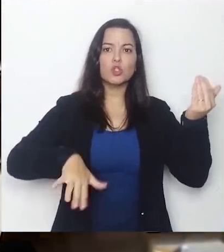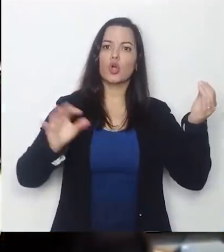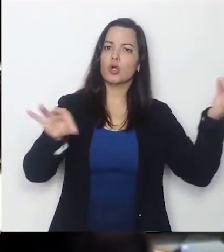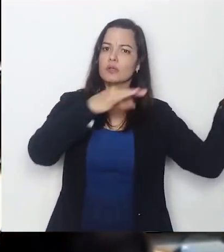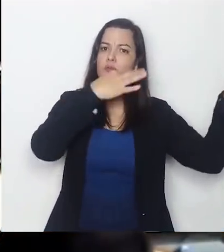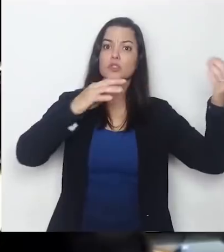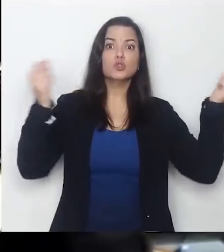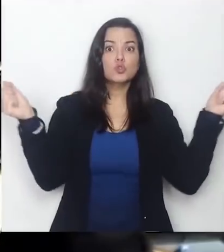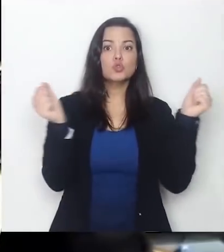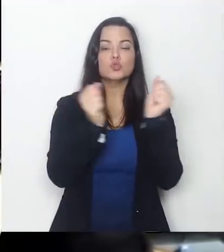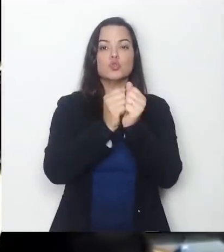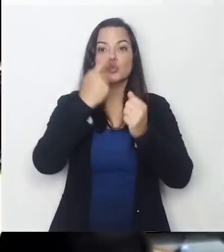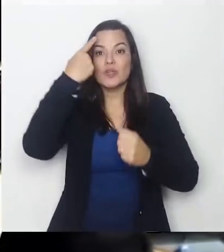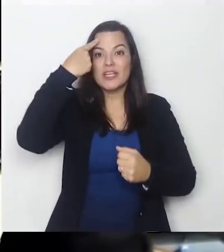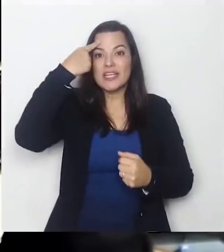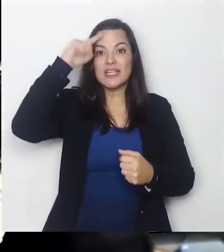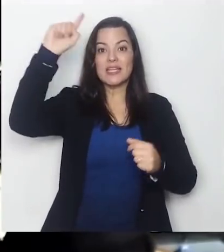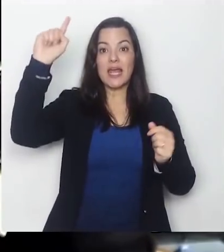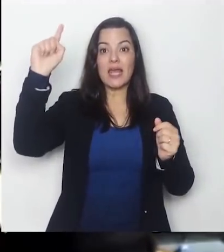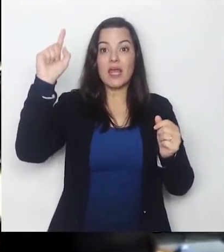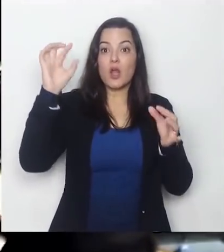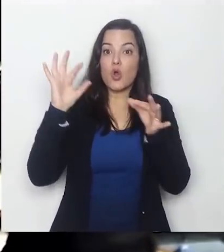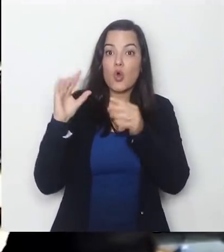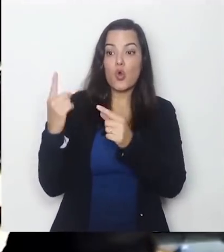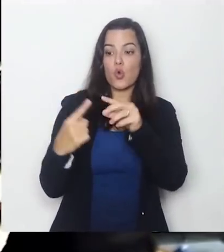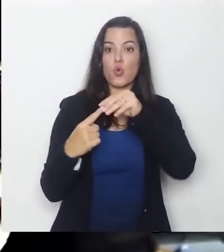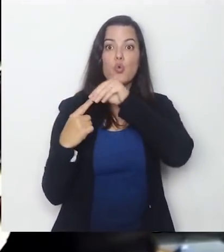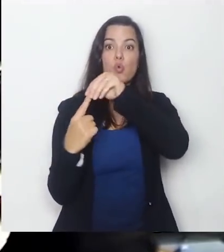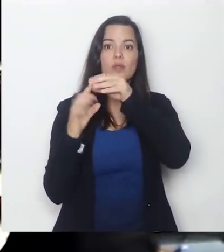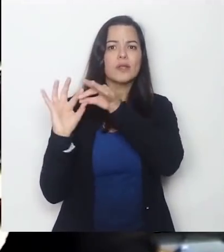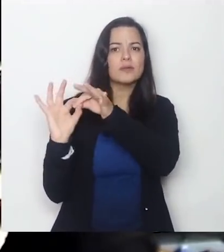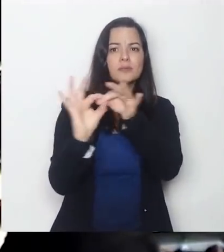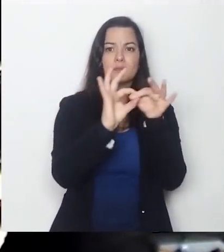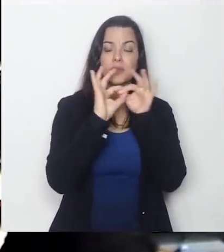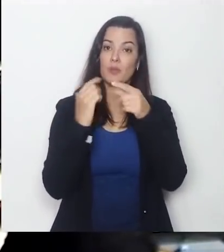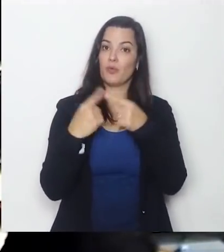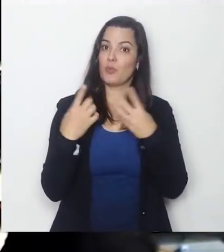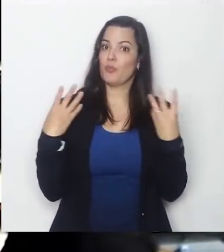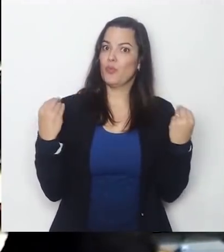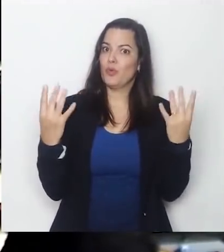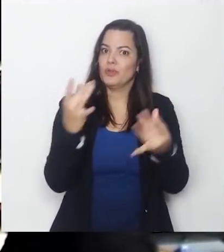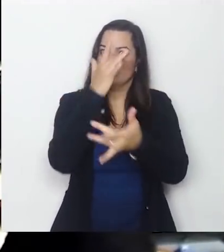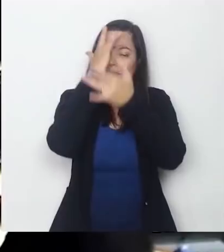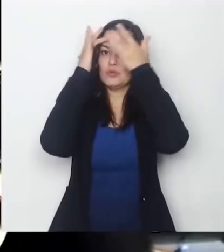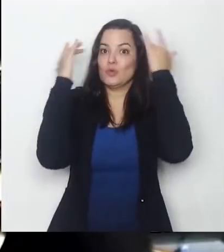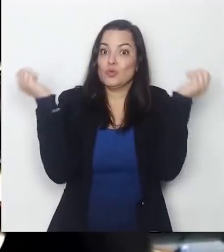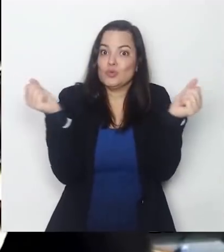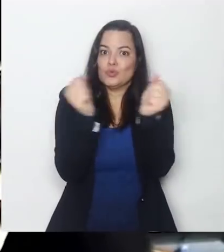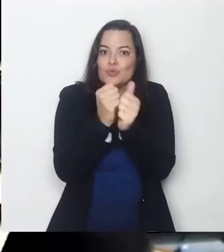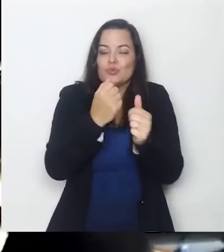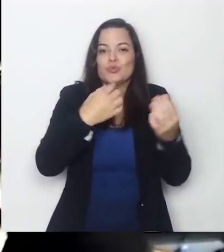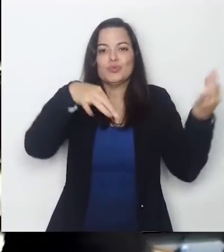como uma ideia só, pois na orquestra são muitos os integrantes.